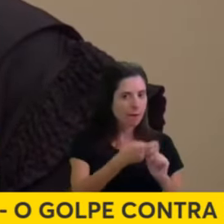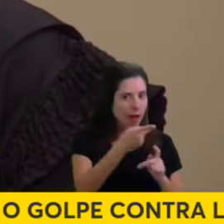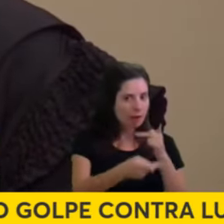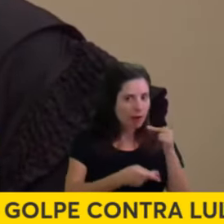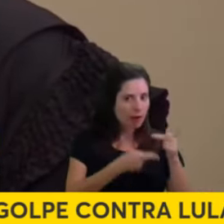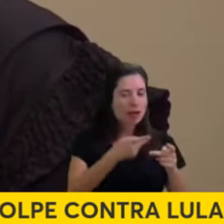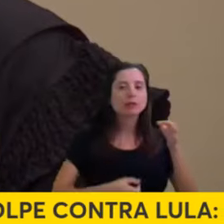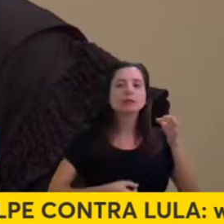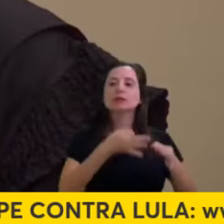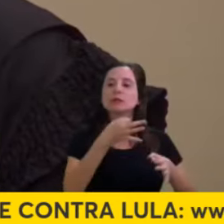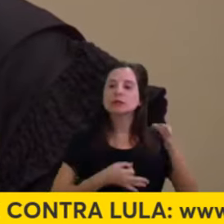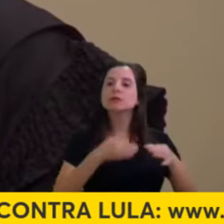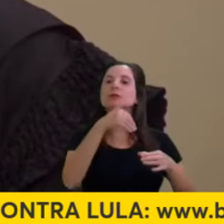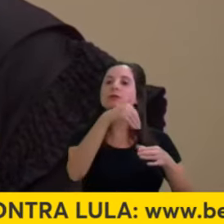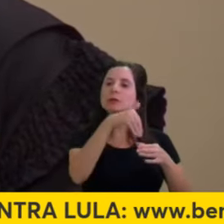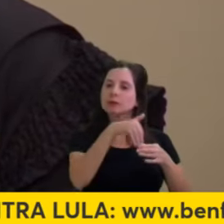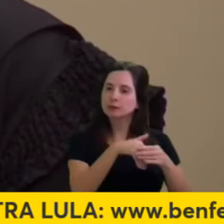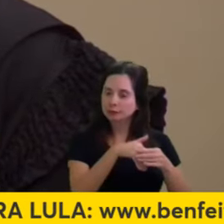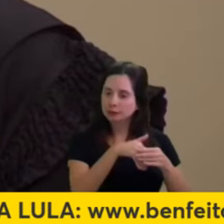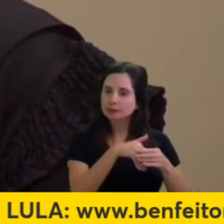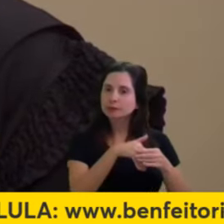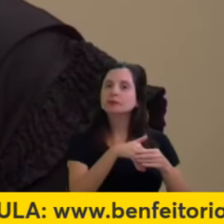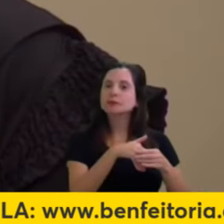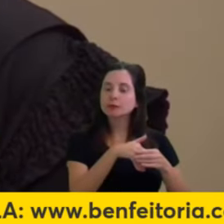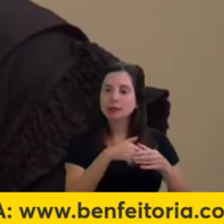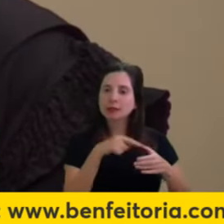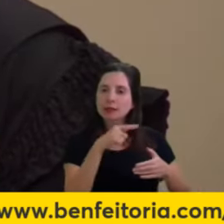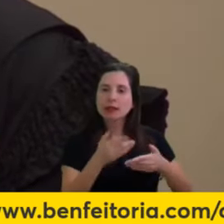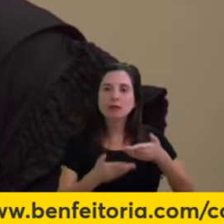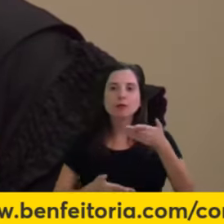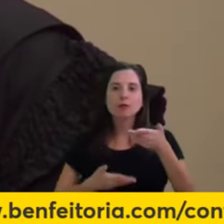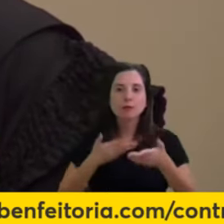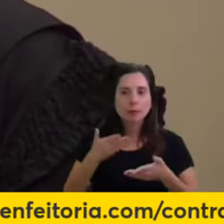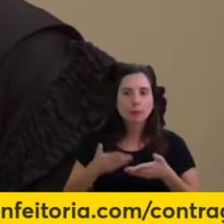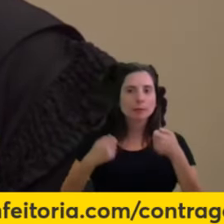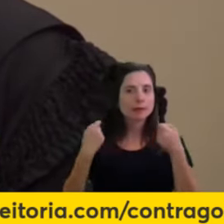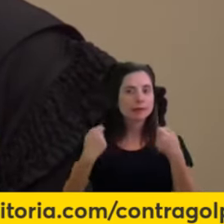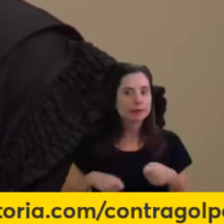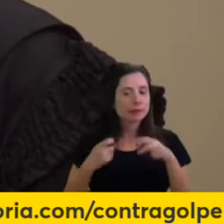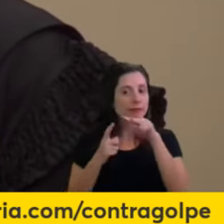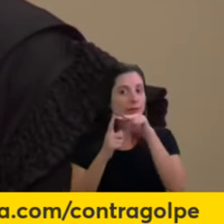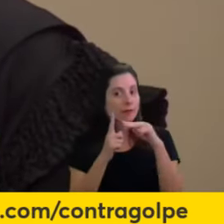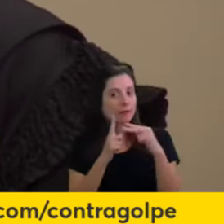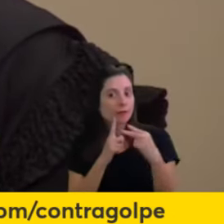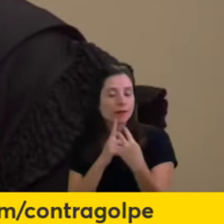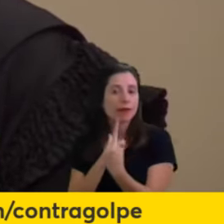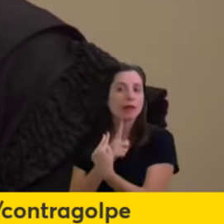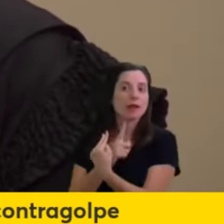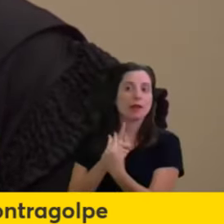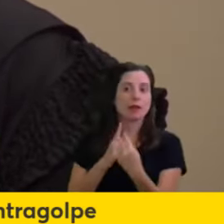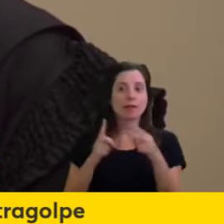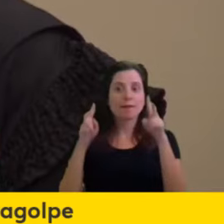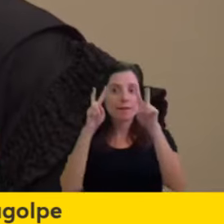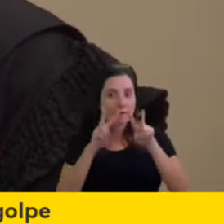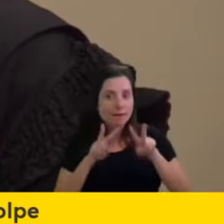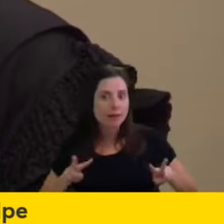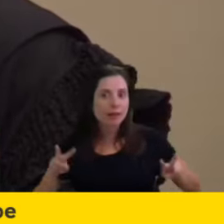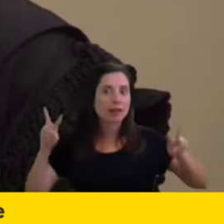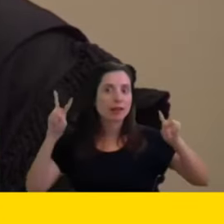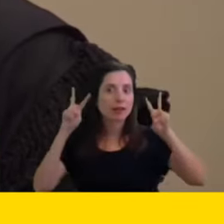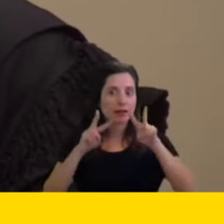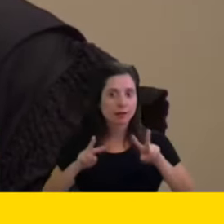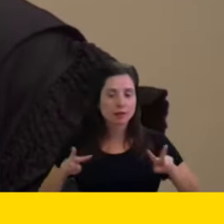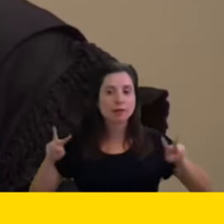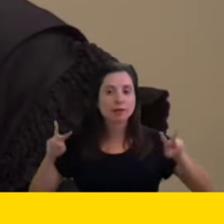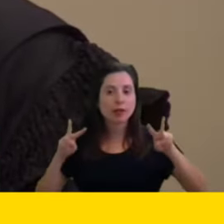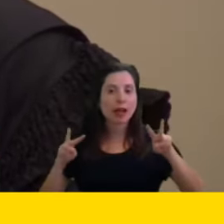Eleitoral assentando que sua intervenção deve ser minimalista tendo em vista a possibilidade de se verificar judicialização extremada subvertendo se